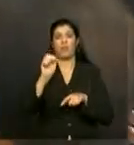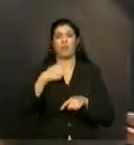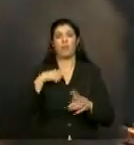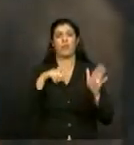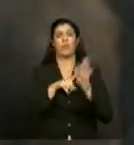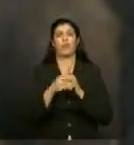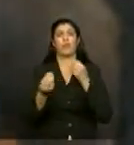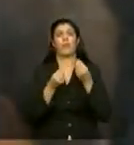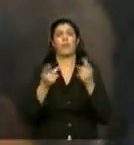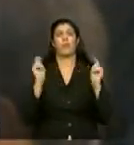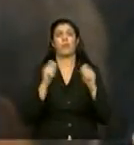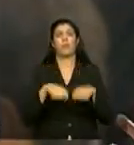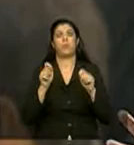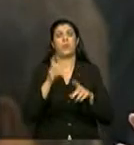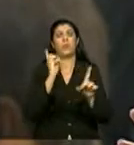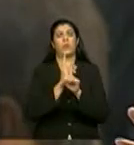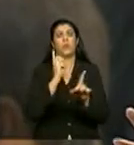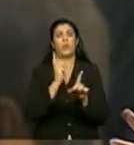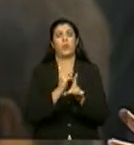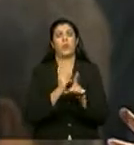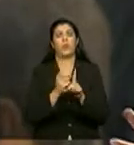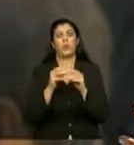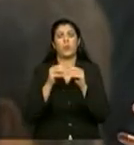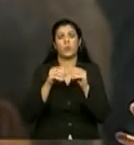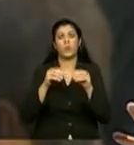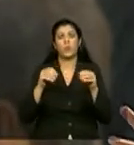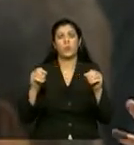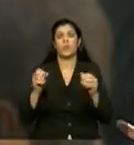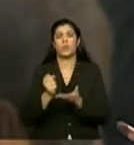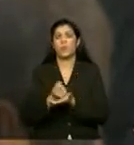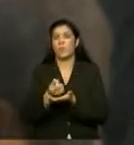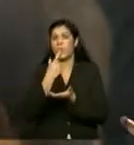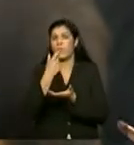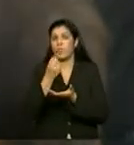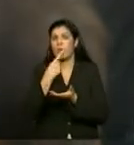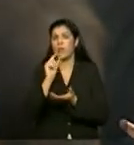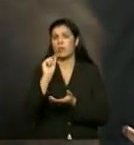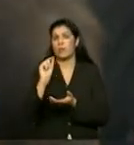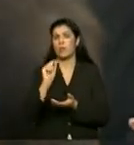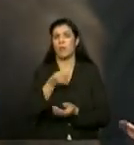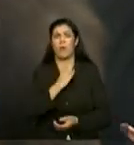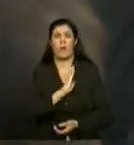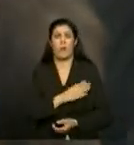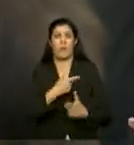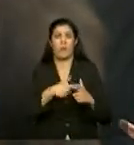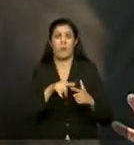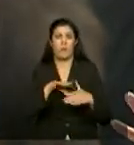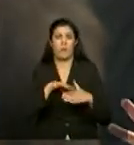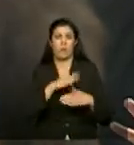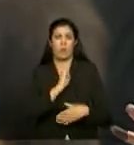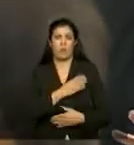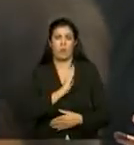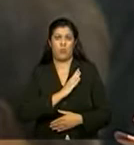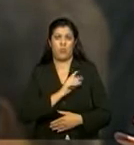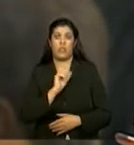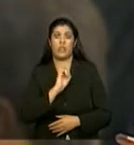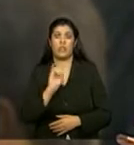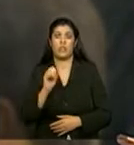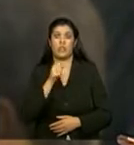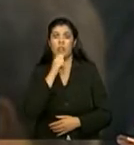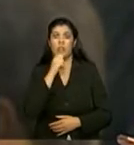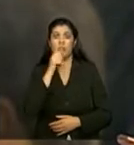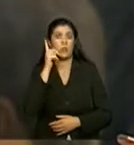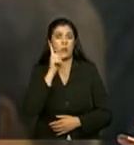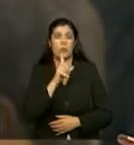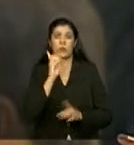encontrar vestígios do medicamento de doses terapêuticas do medicamento para cardiopatia enquanto não se achar